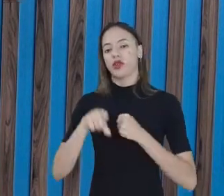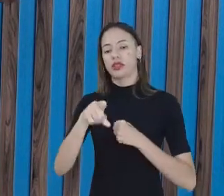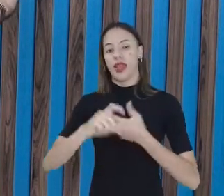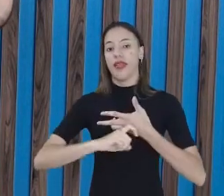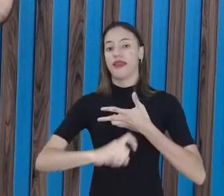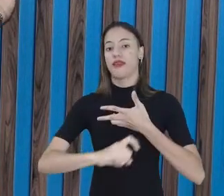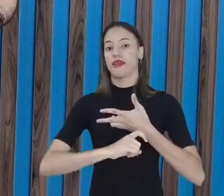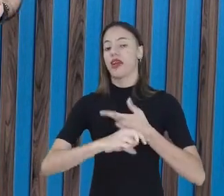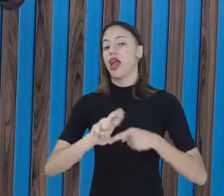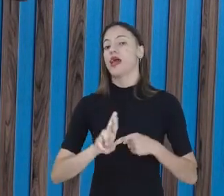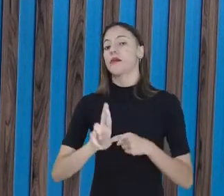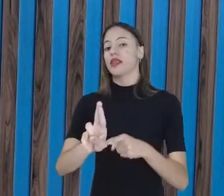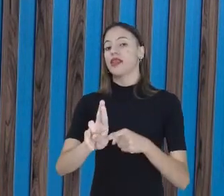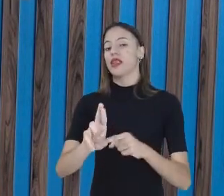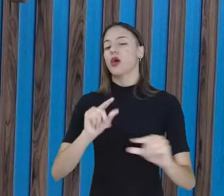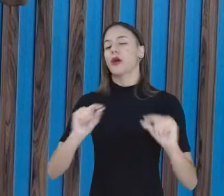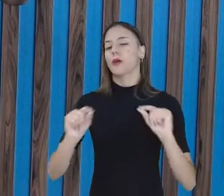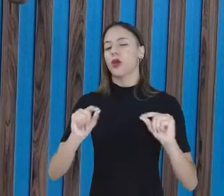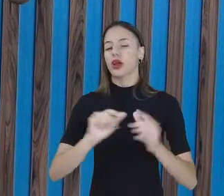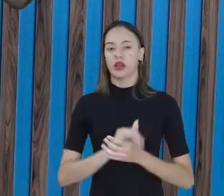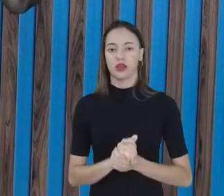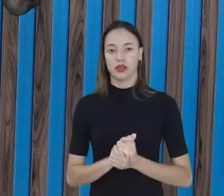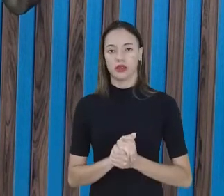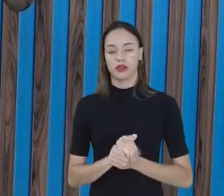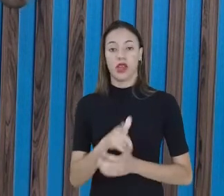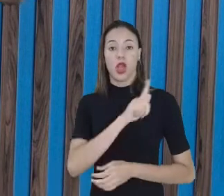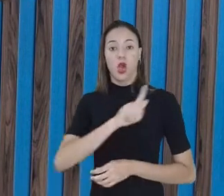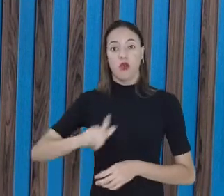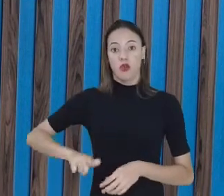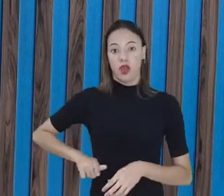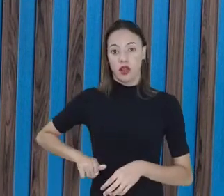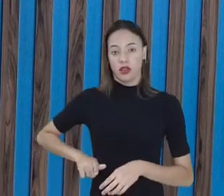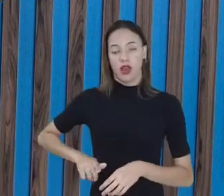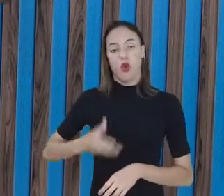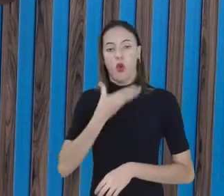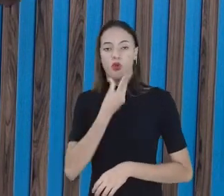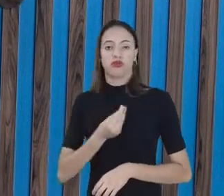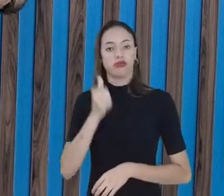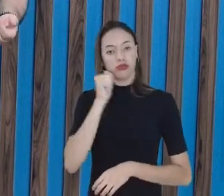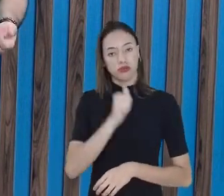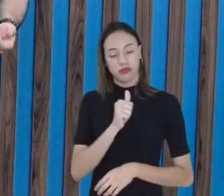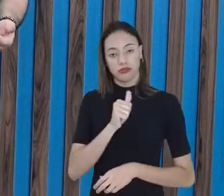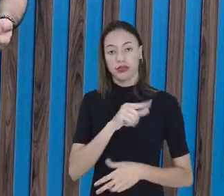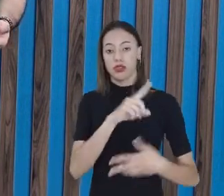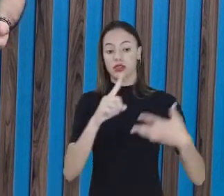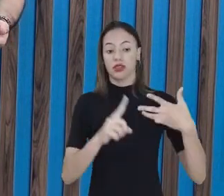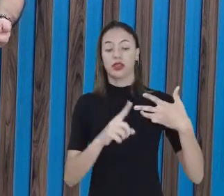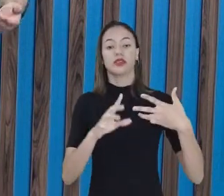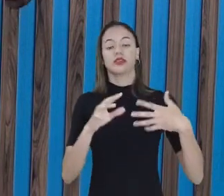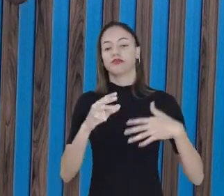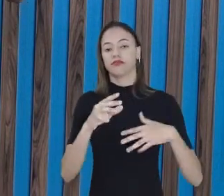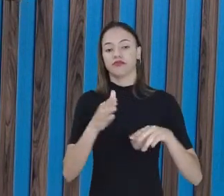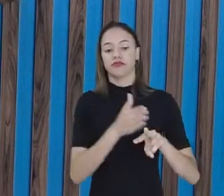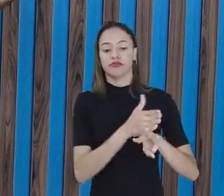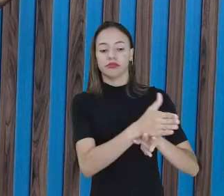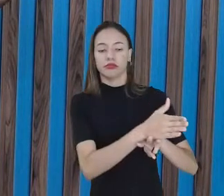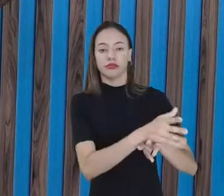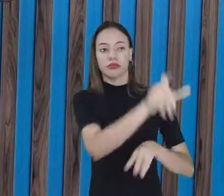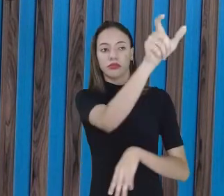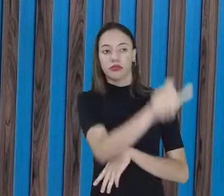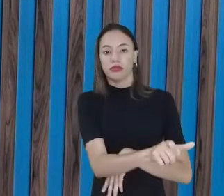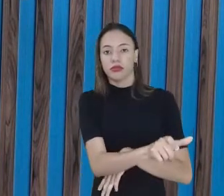executivo representado, né, pelo governador ou governadora. E em nível de município, a gente